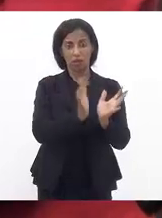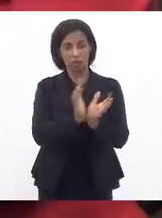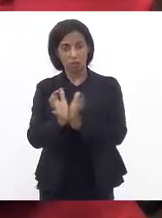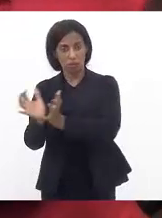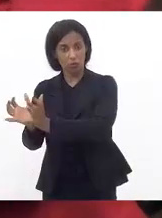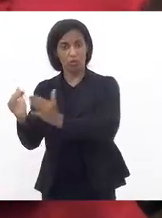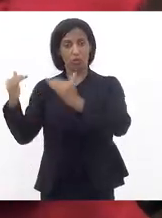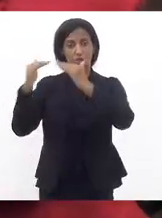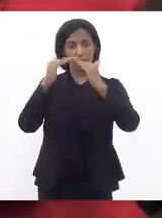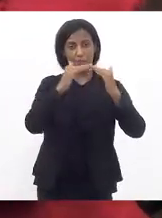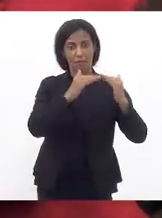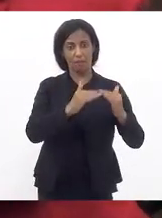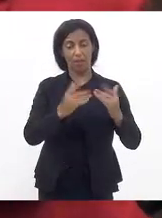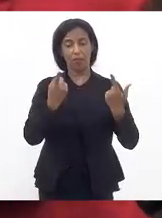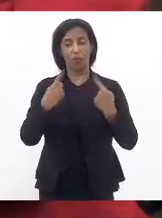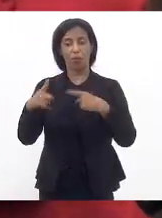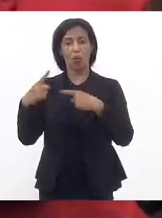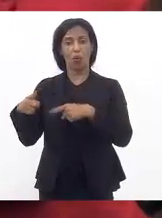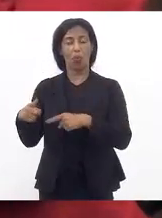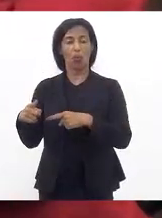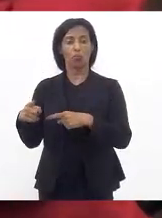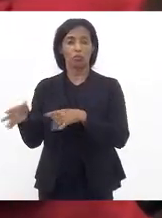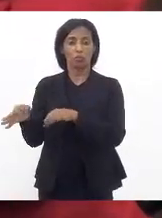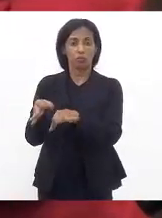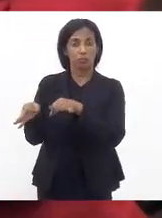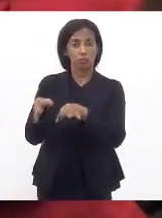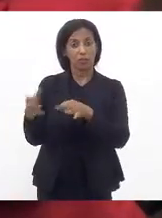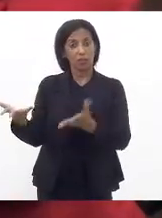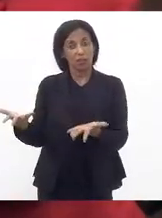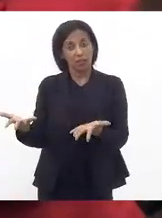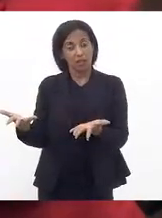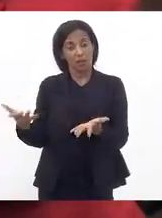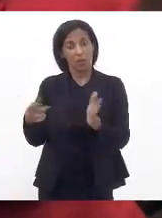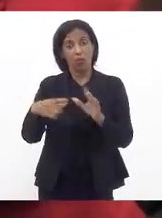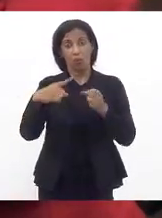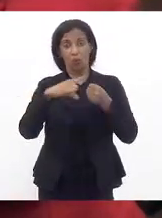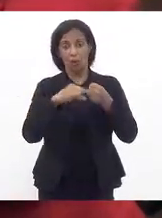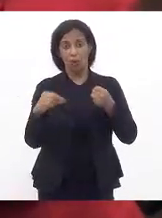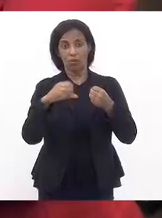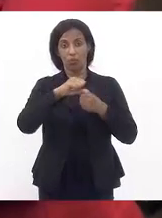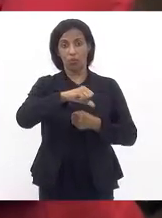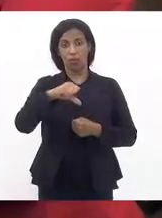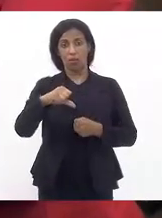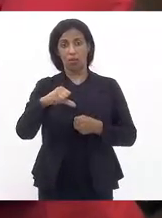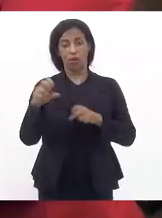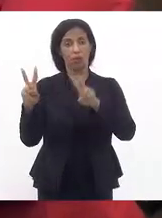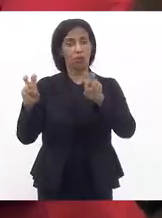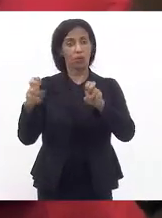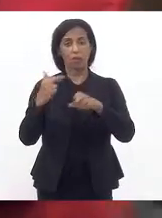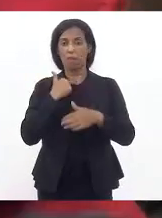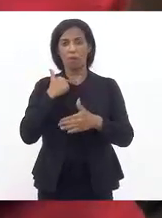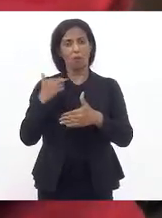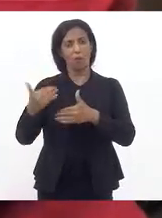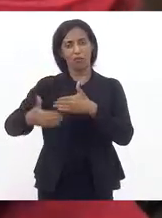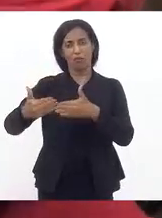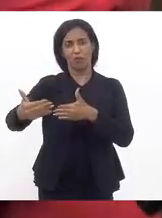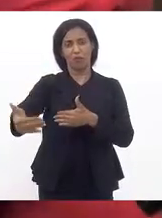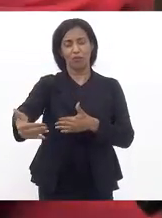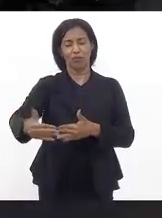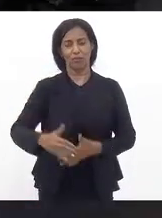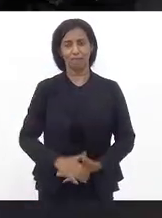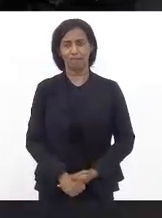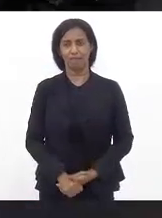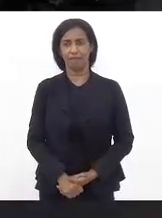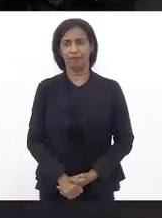de mérito opinaram contrariamente o projeto portanto a luz da 59 a matéria não podem mais prosperar